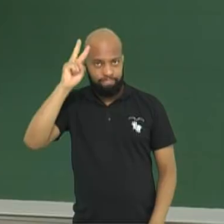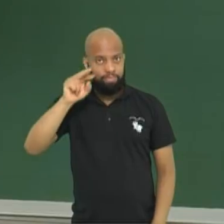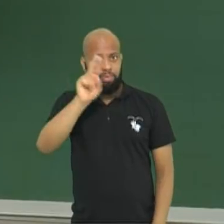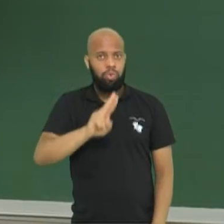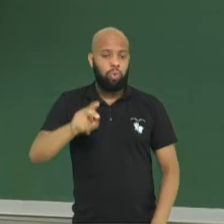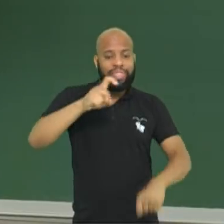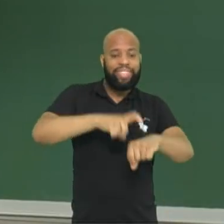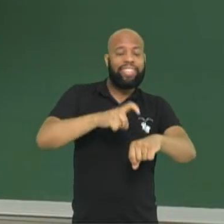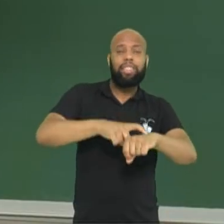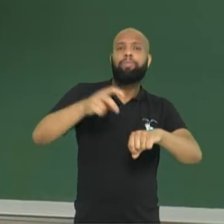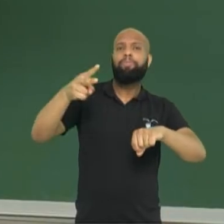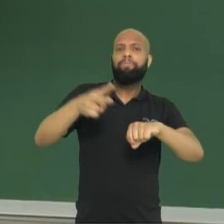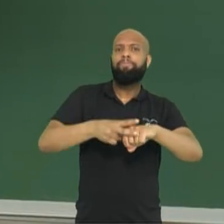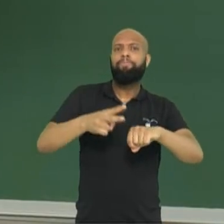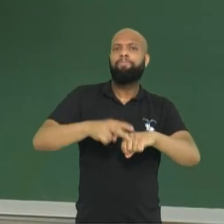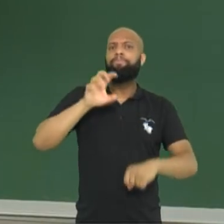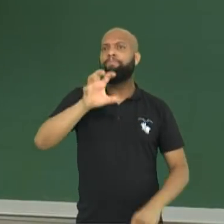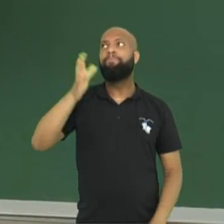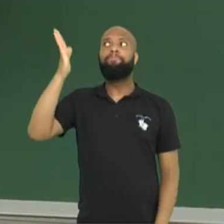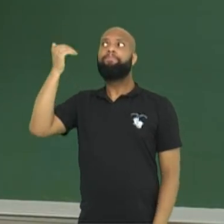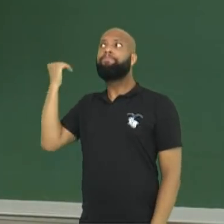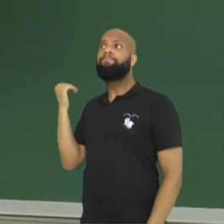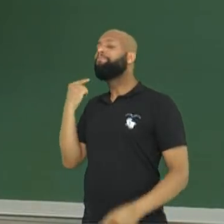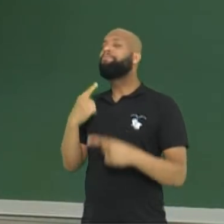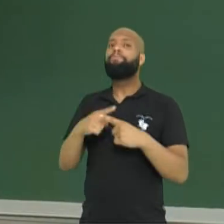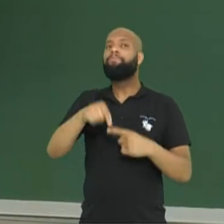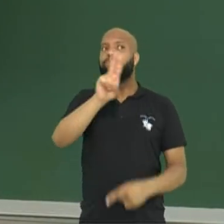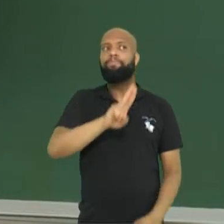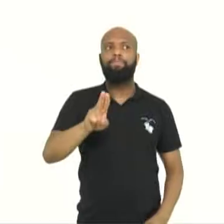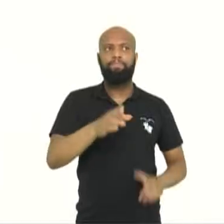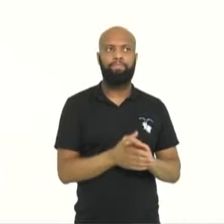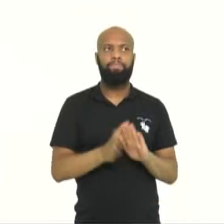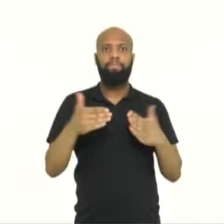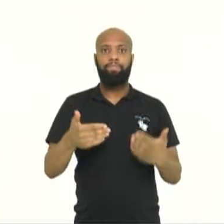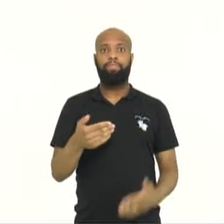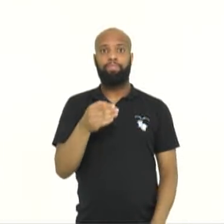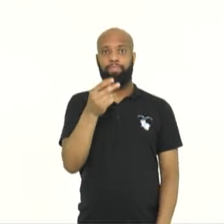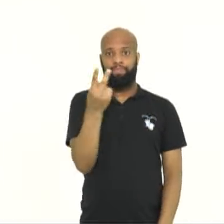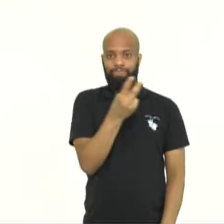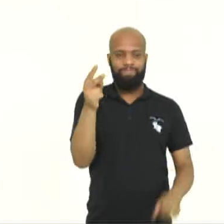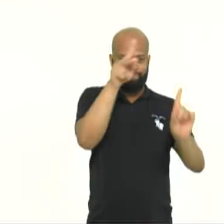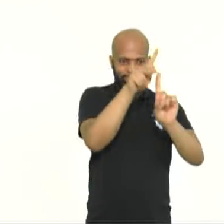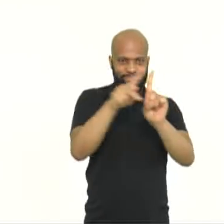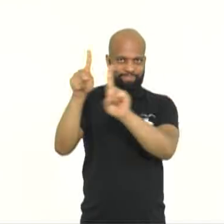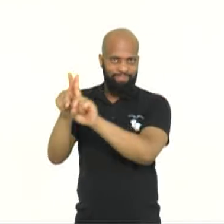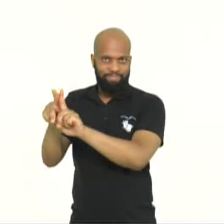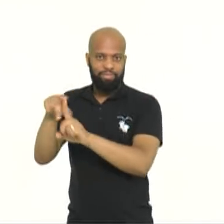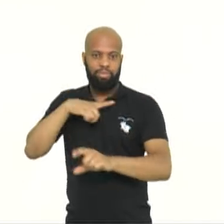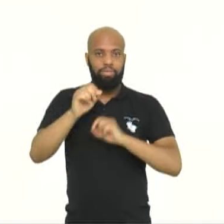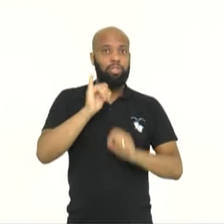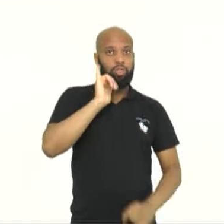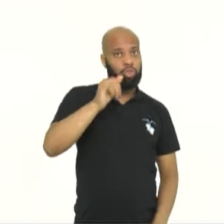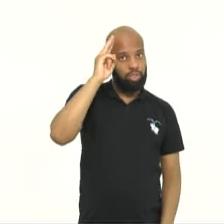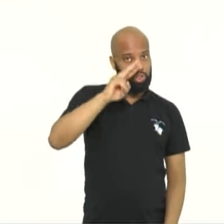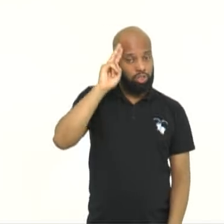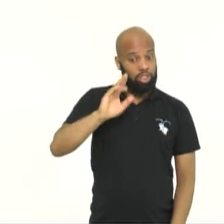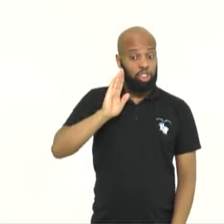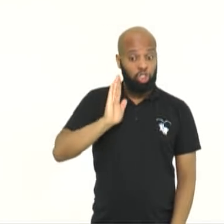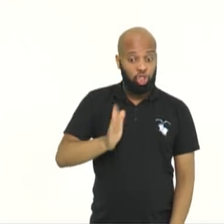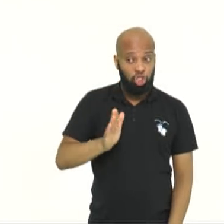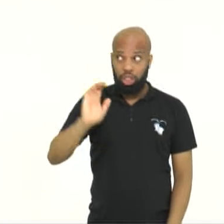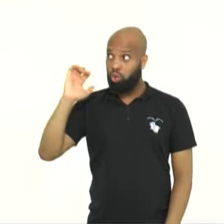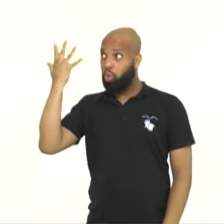formas verbais do pretérito? Por que será? Essas duas personagens da tira, então, elas narram fatos ocorridos